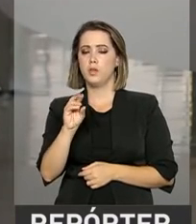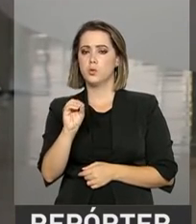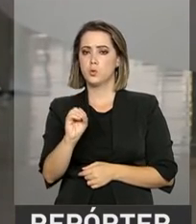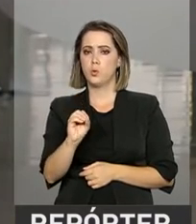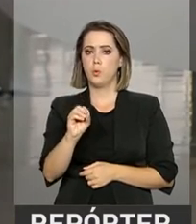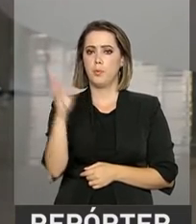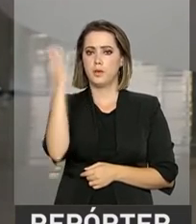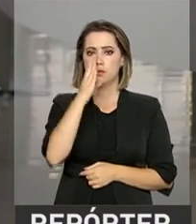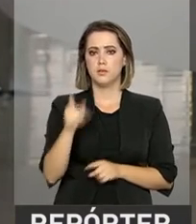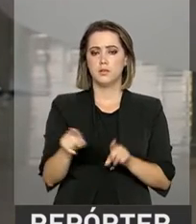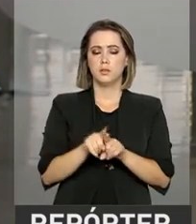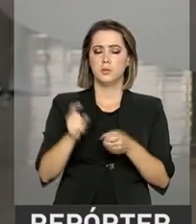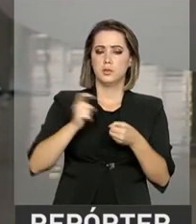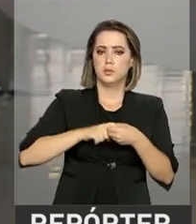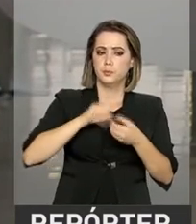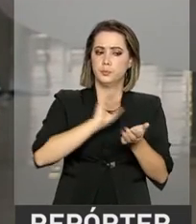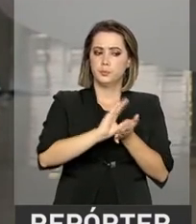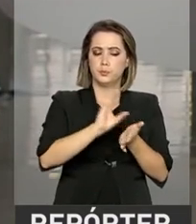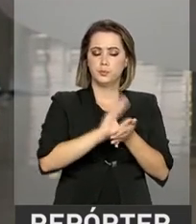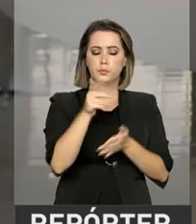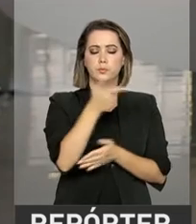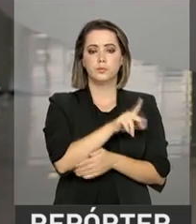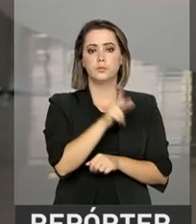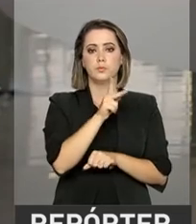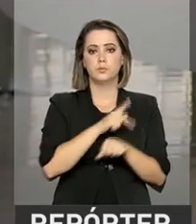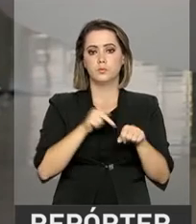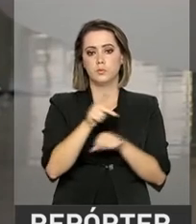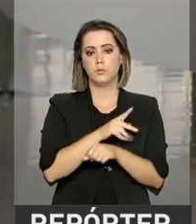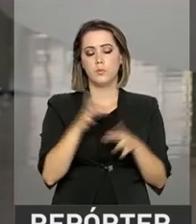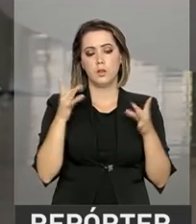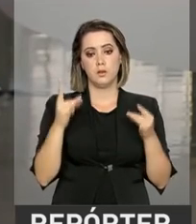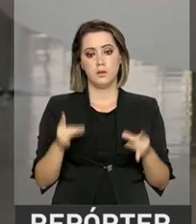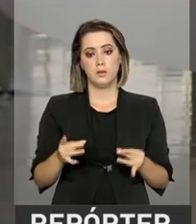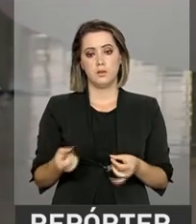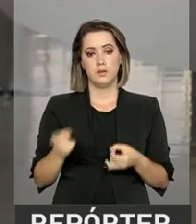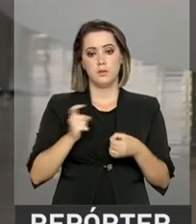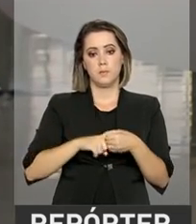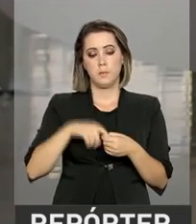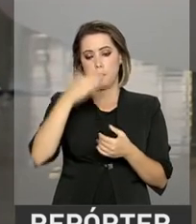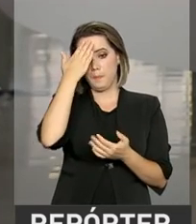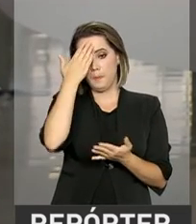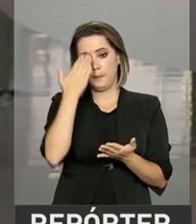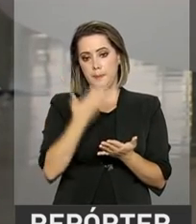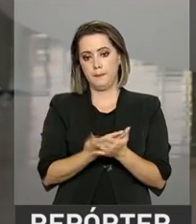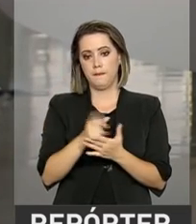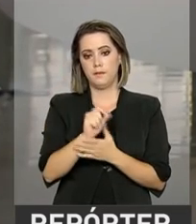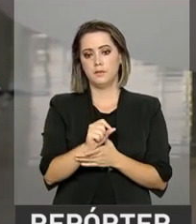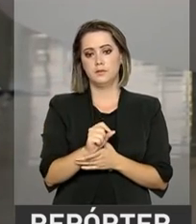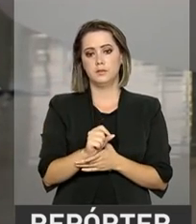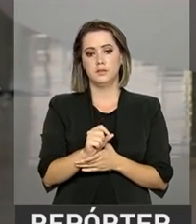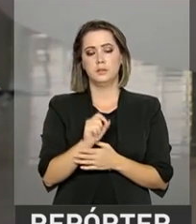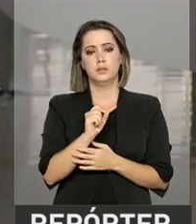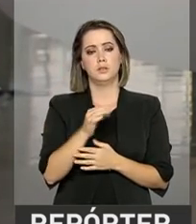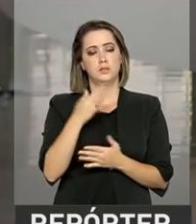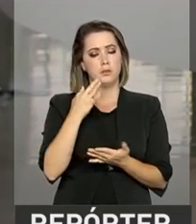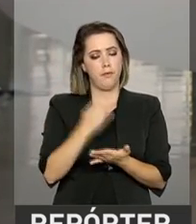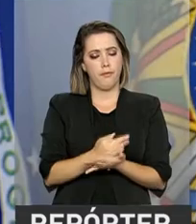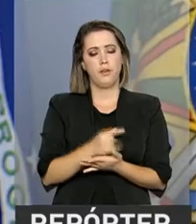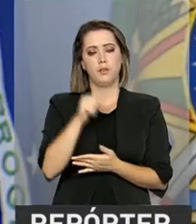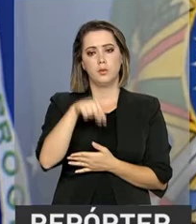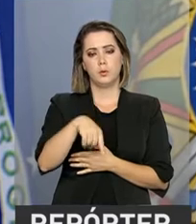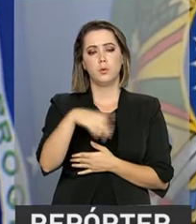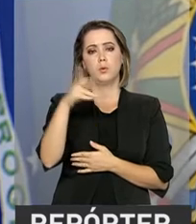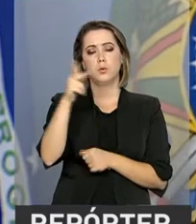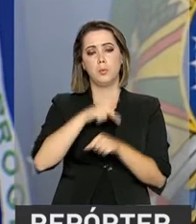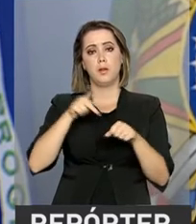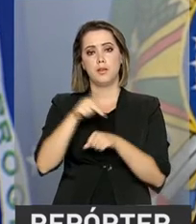volta de investimentos estrangeiros. E destacou a retomada da credibilidade e da confiança no país. Mais